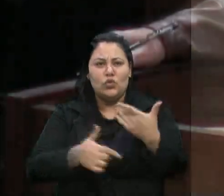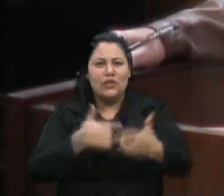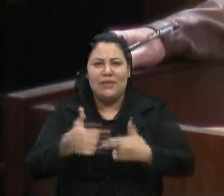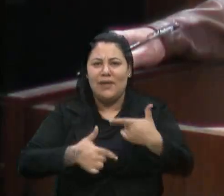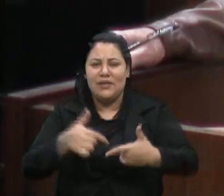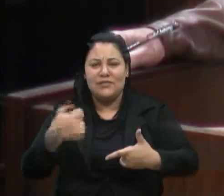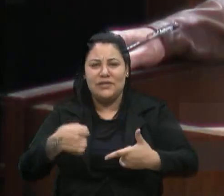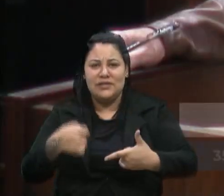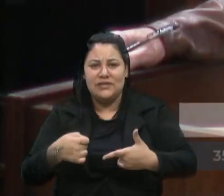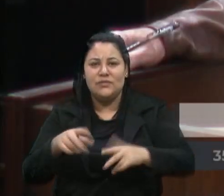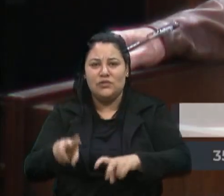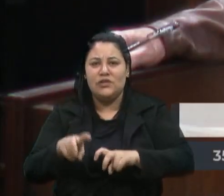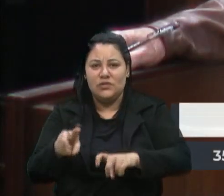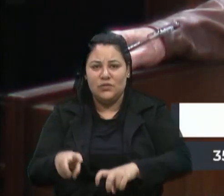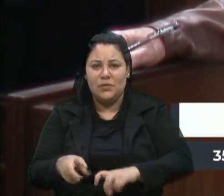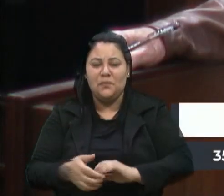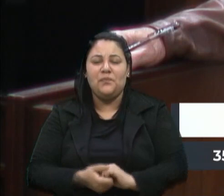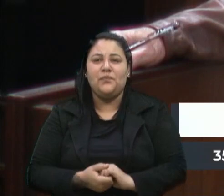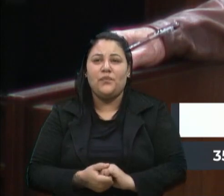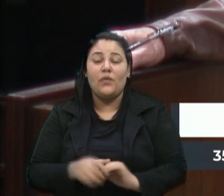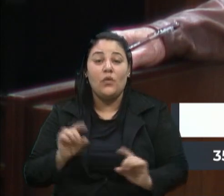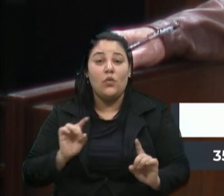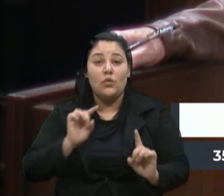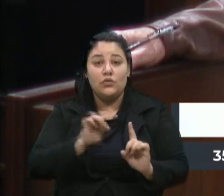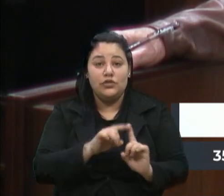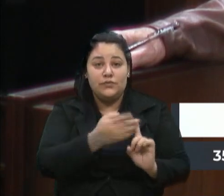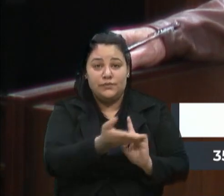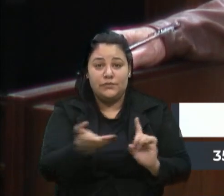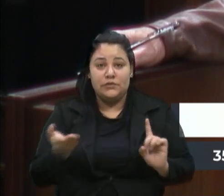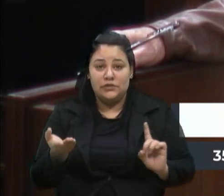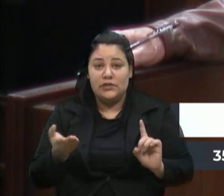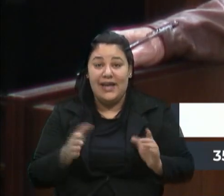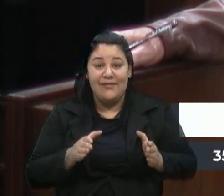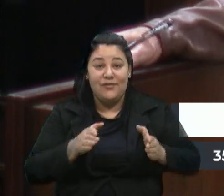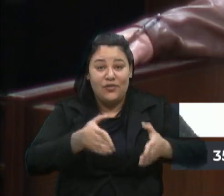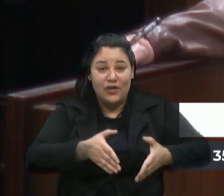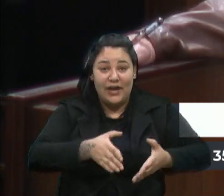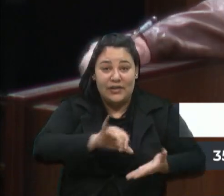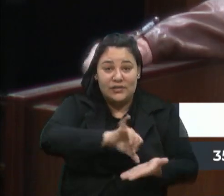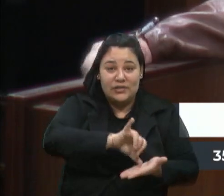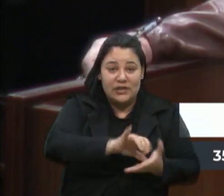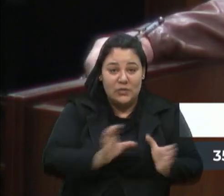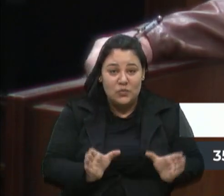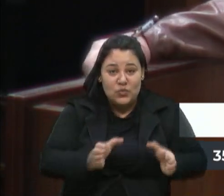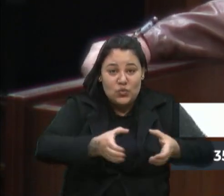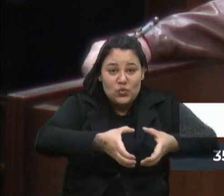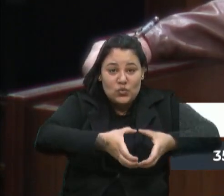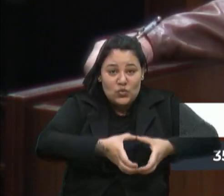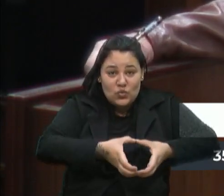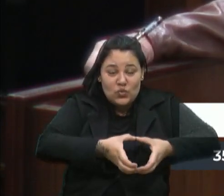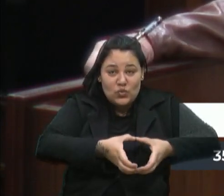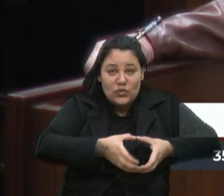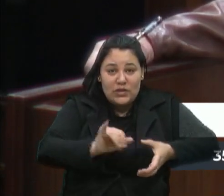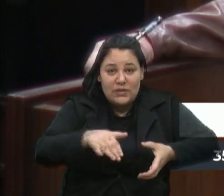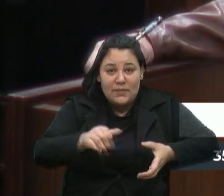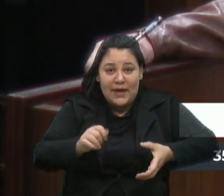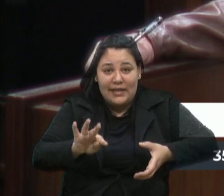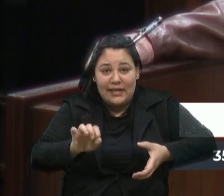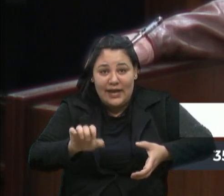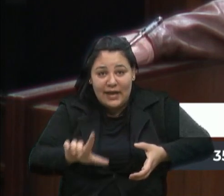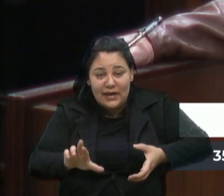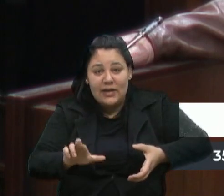nossos agricultores. O objetivo é concentrar ali a Emater, a defesa vegetal, a defesa